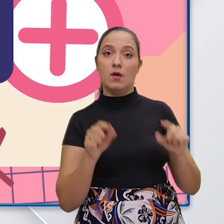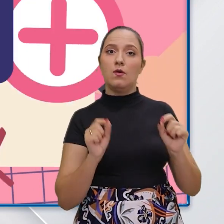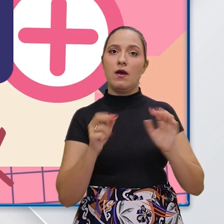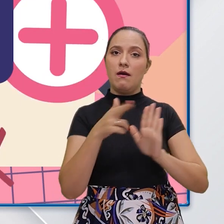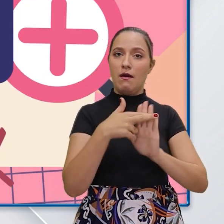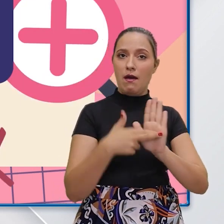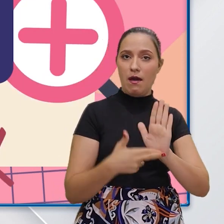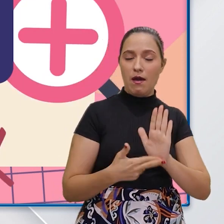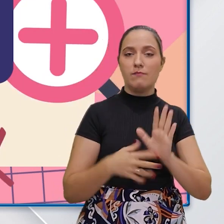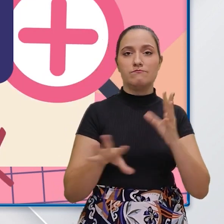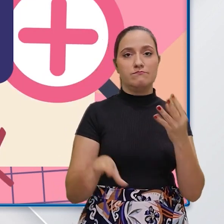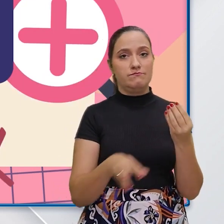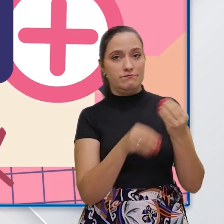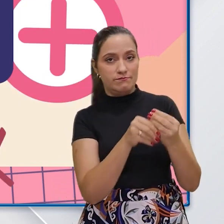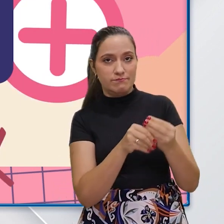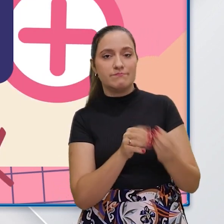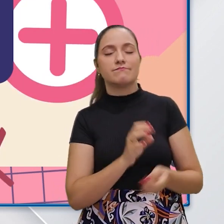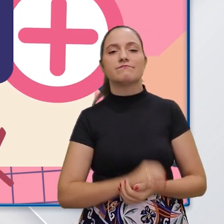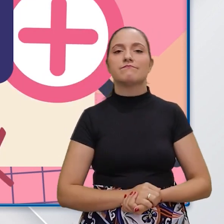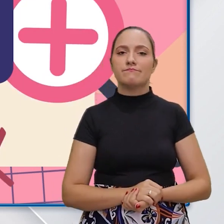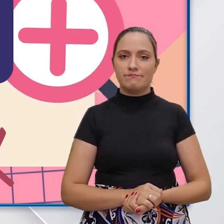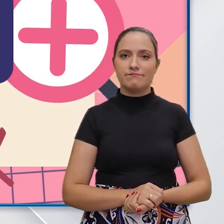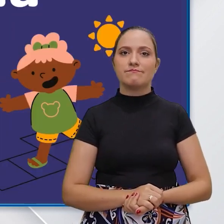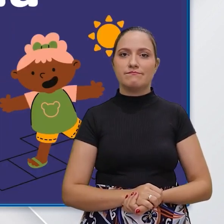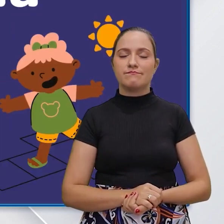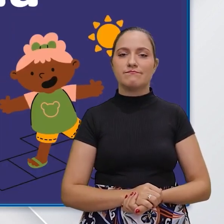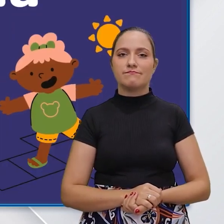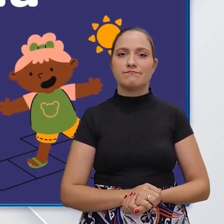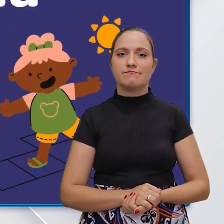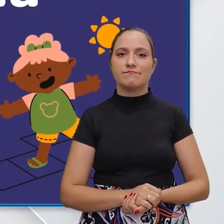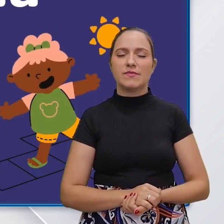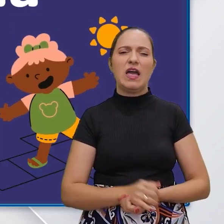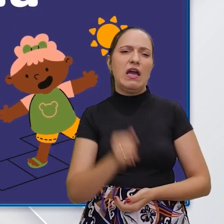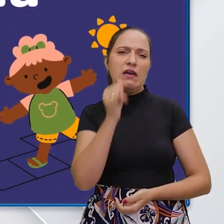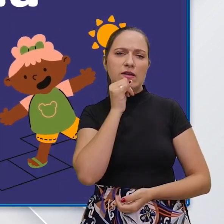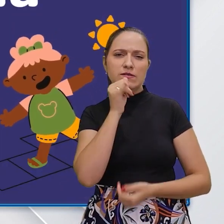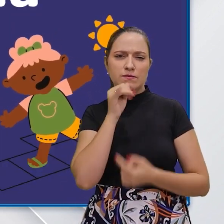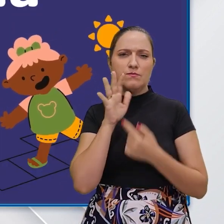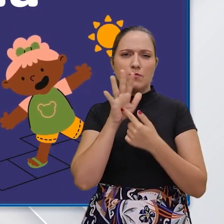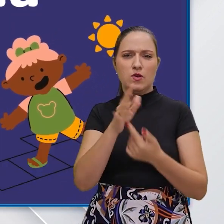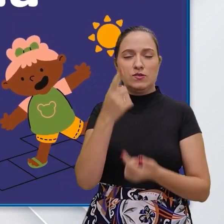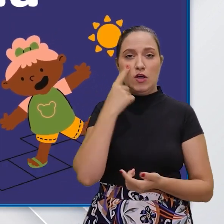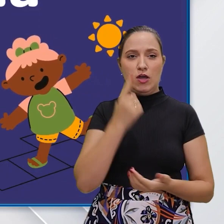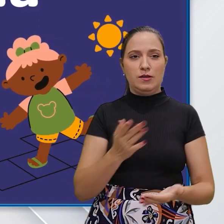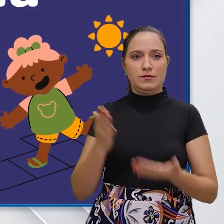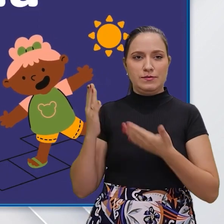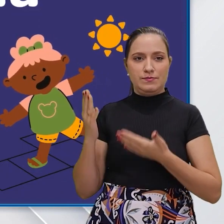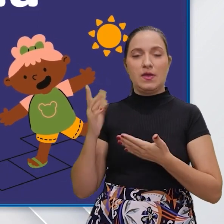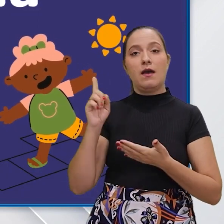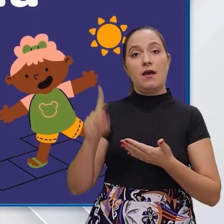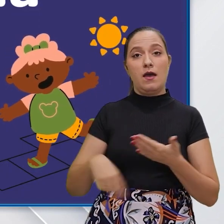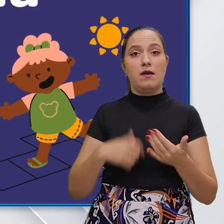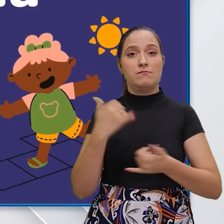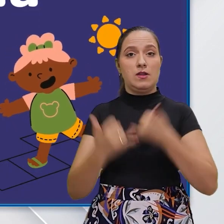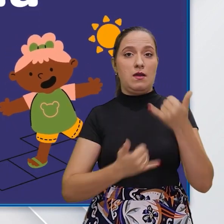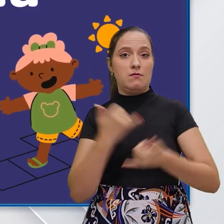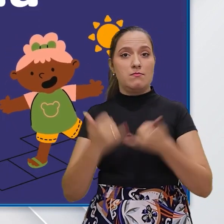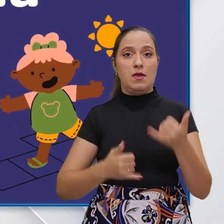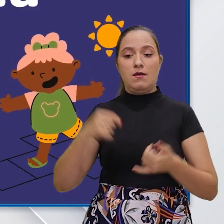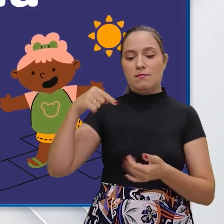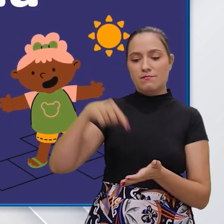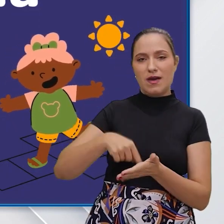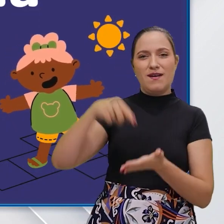Quarto, regras adicionais. Vou usar como exemplo a regra do jogo da